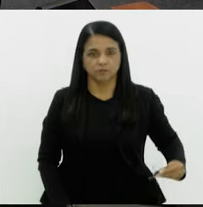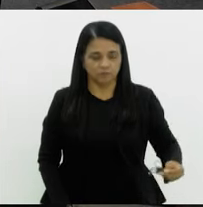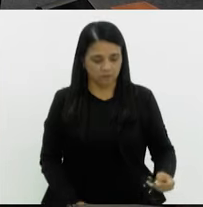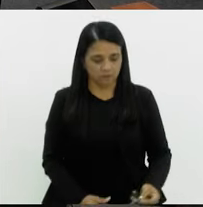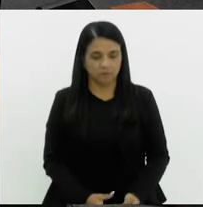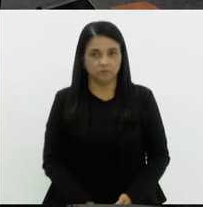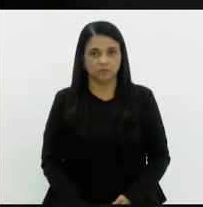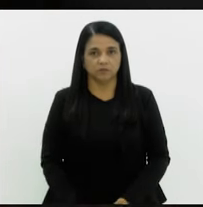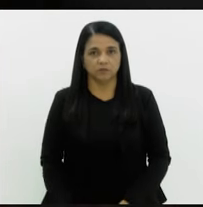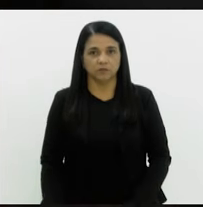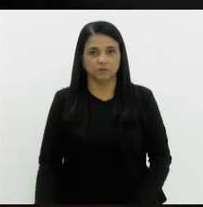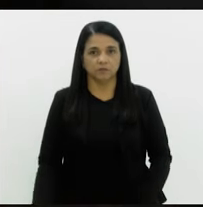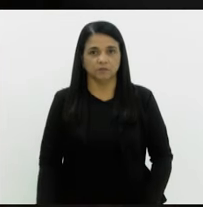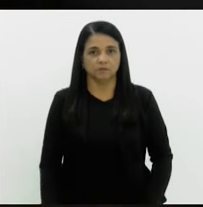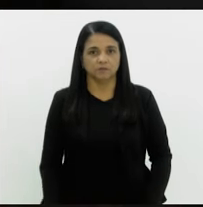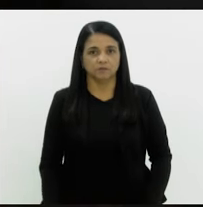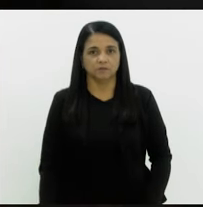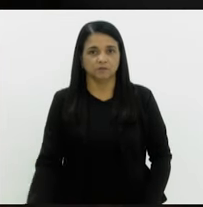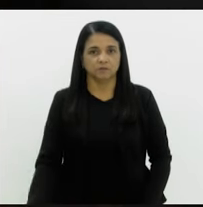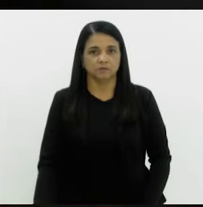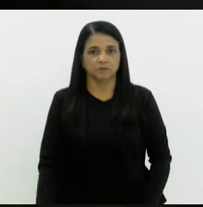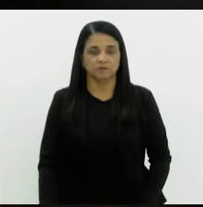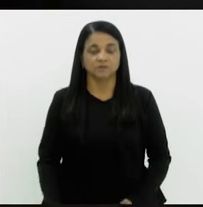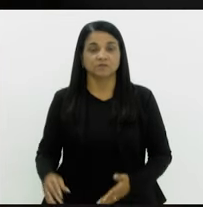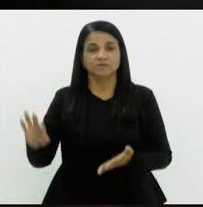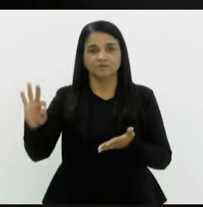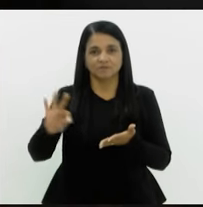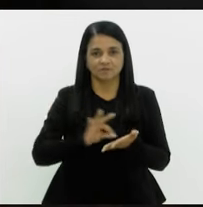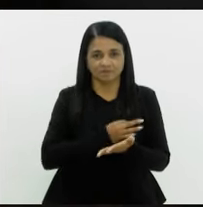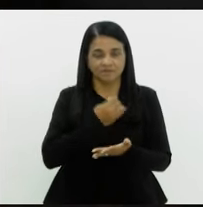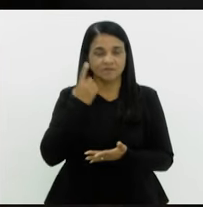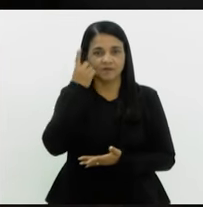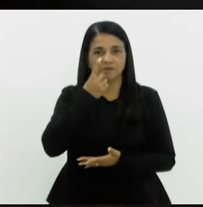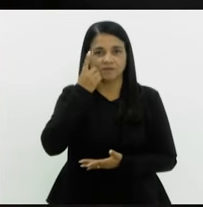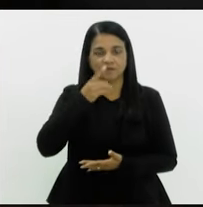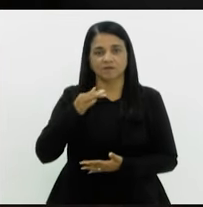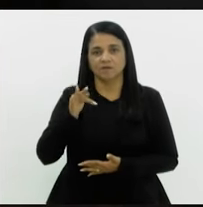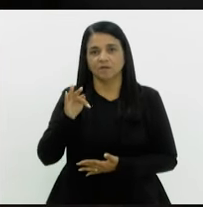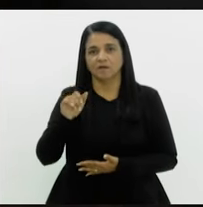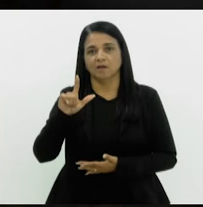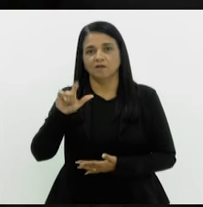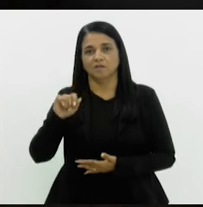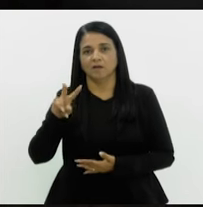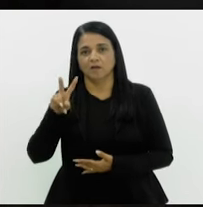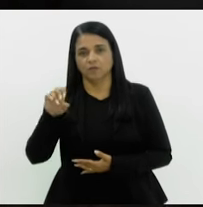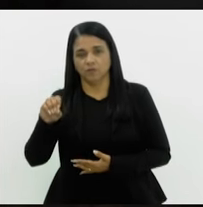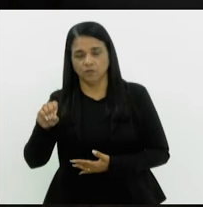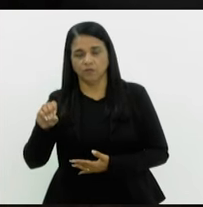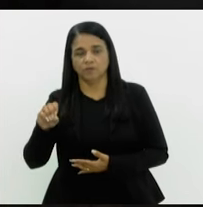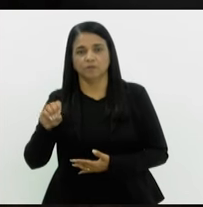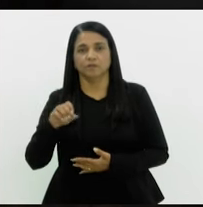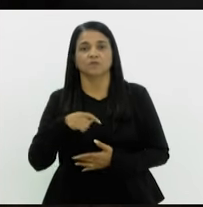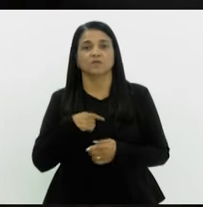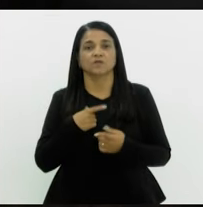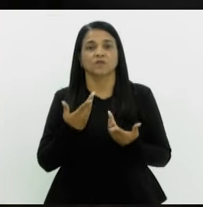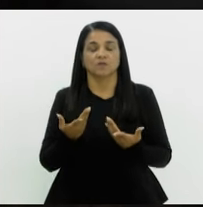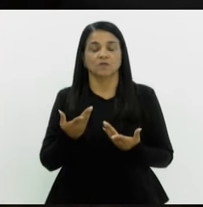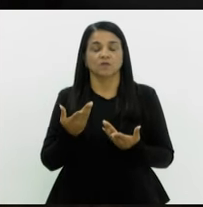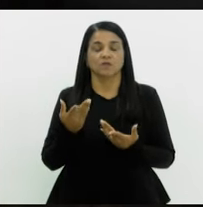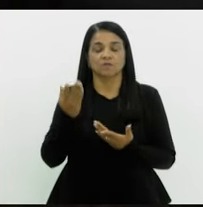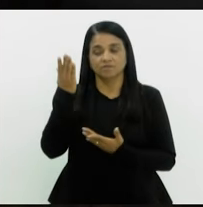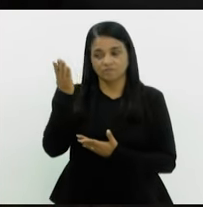Próximo orador escrito é o nobre deputado Flávio Serafini. Vossa